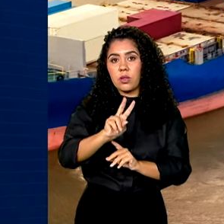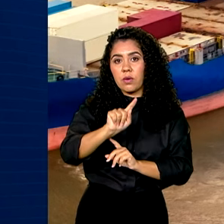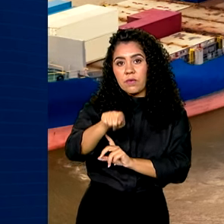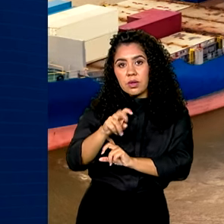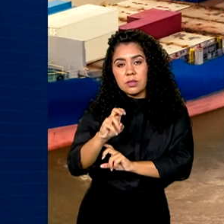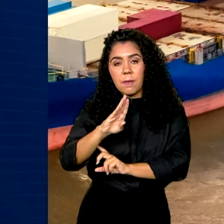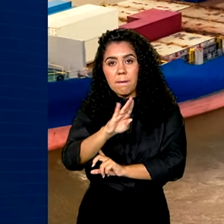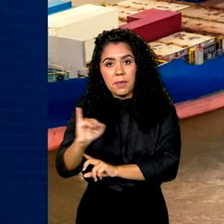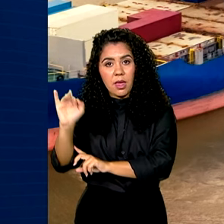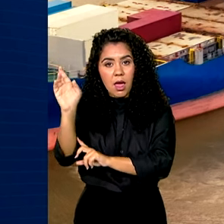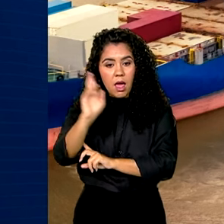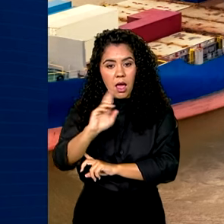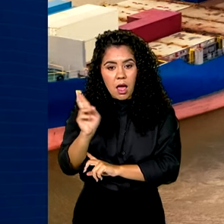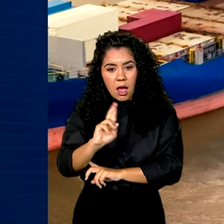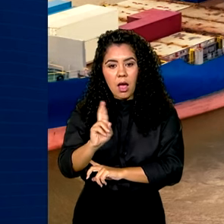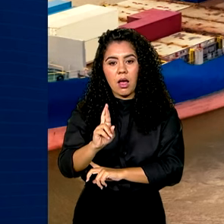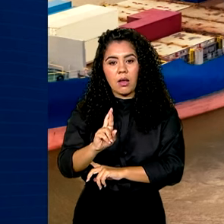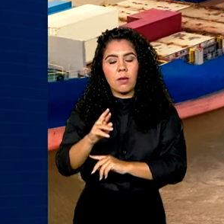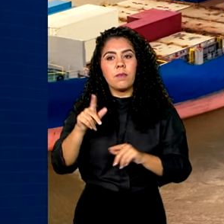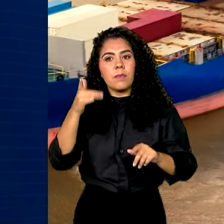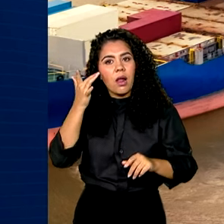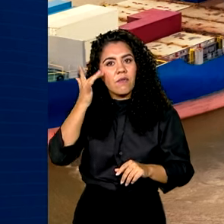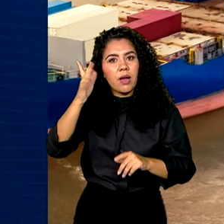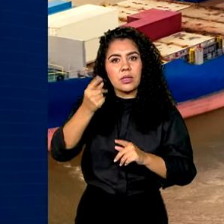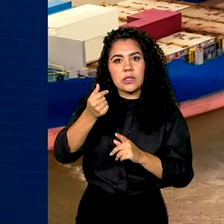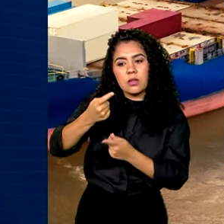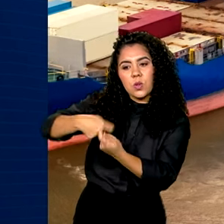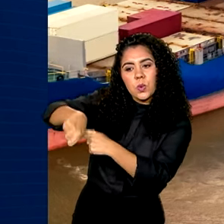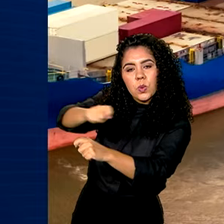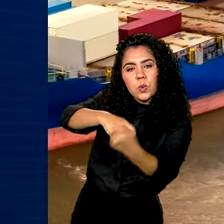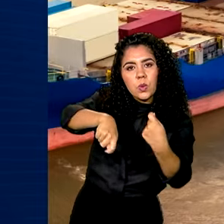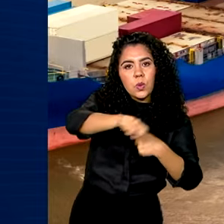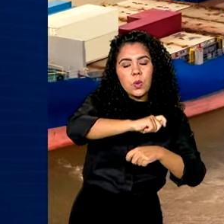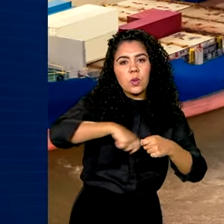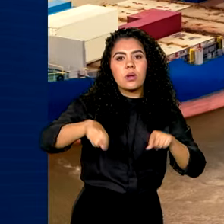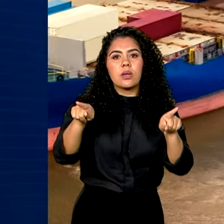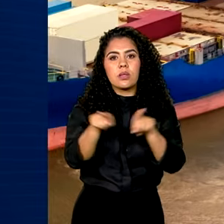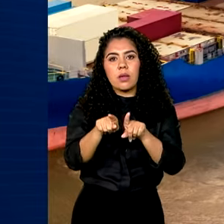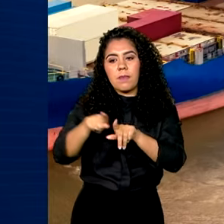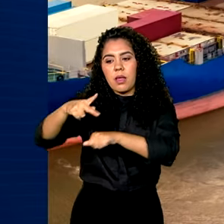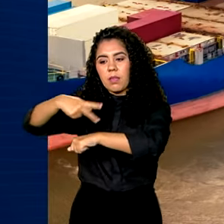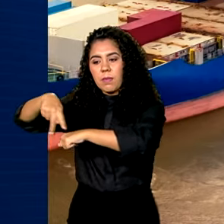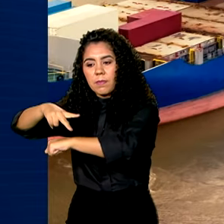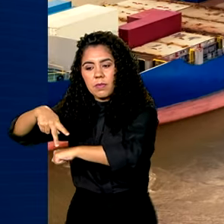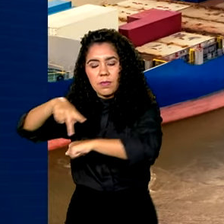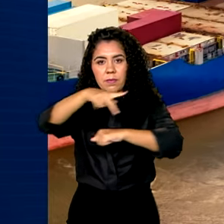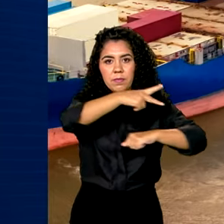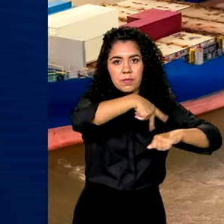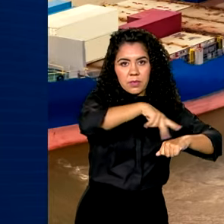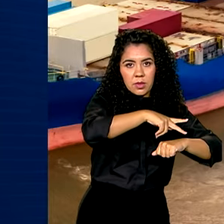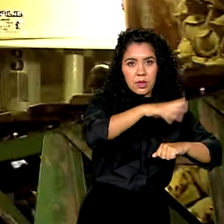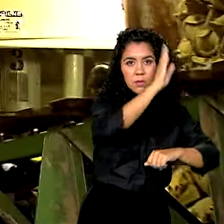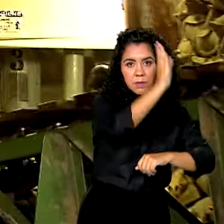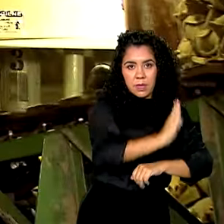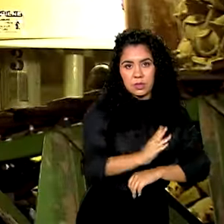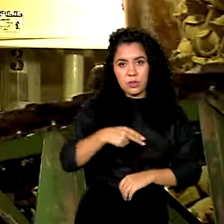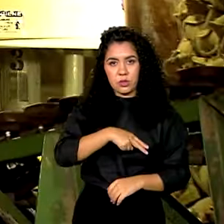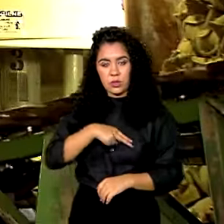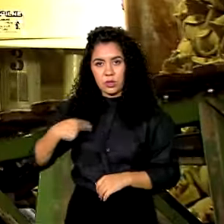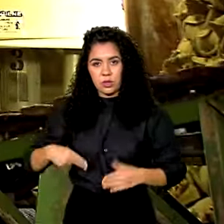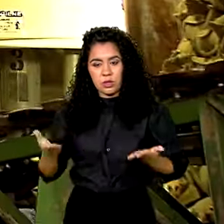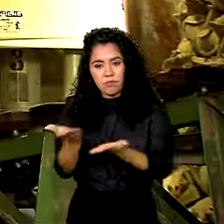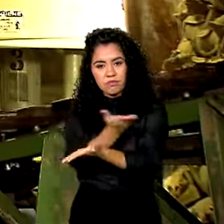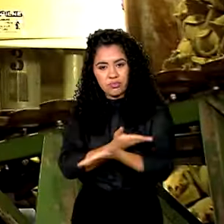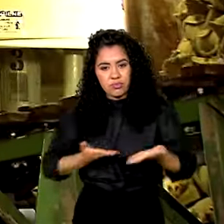Mea para facilitar o comércio e a cooperação bilateral entre Brasil e China além